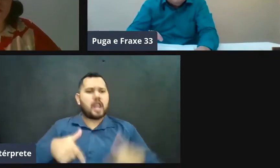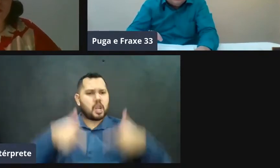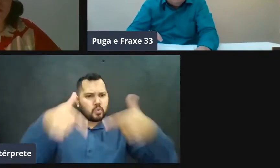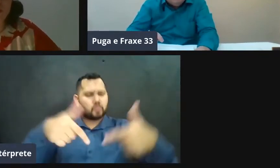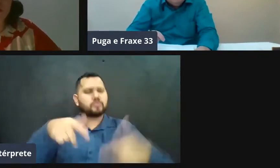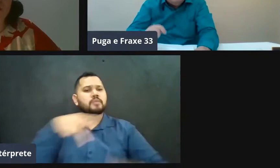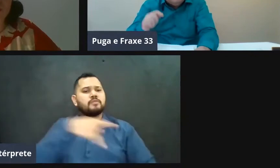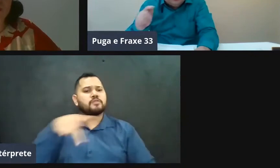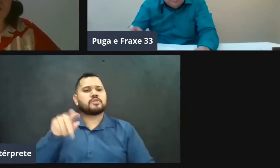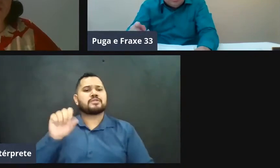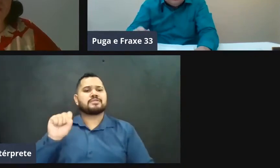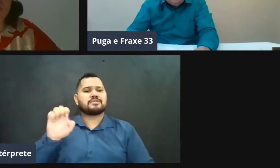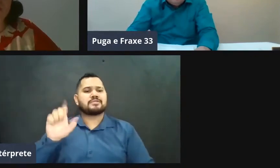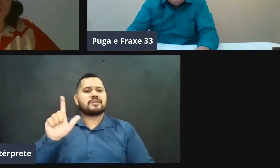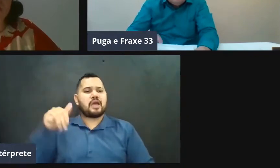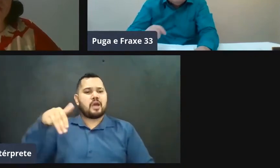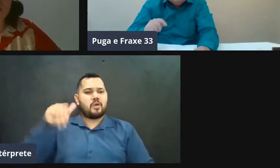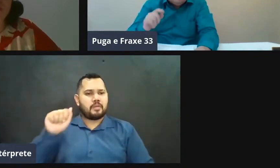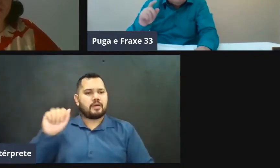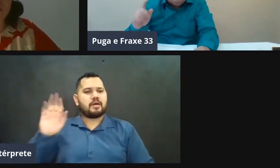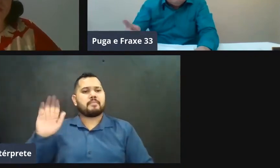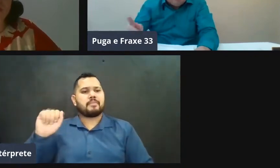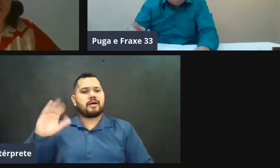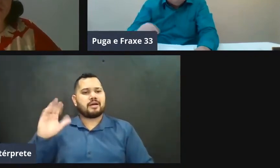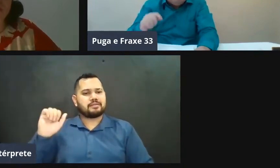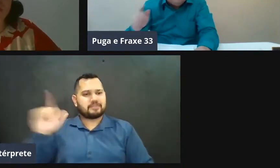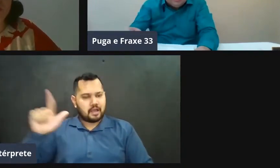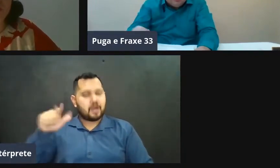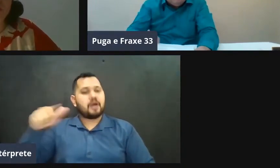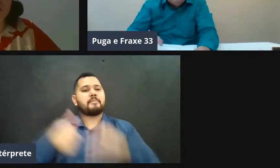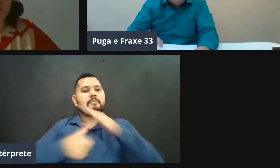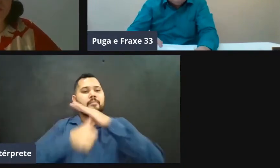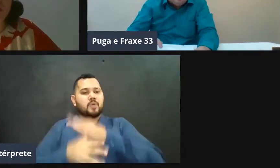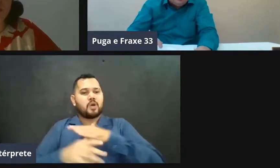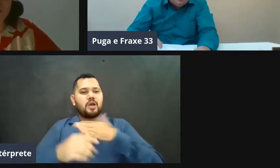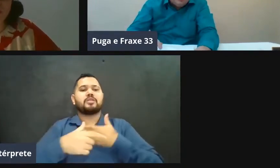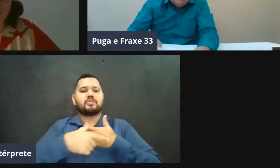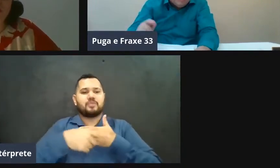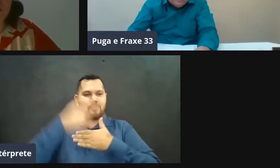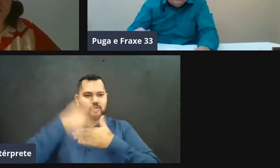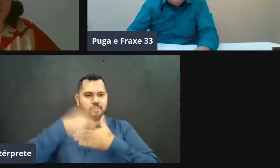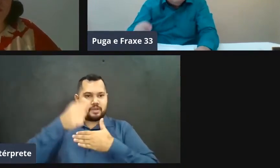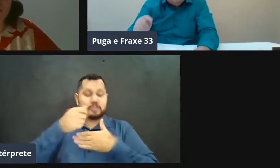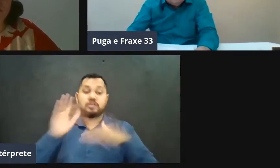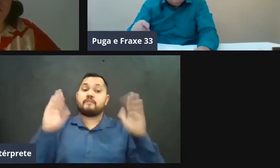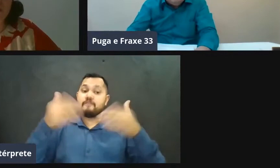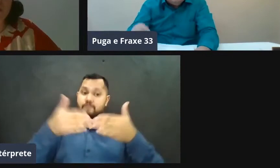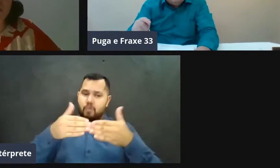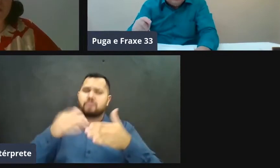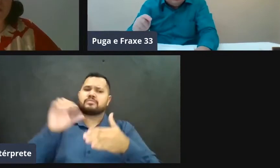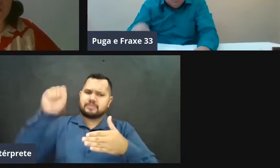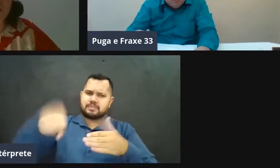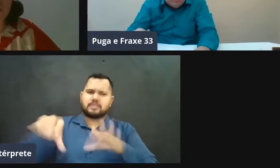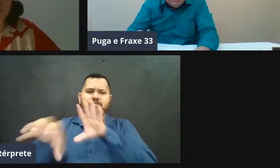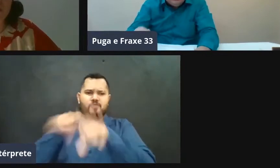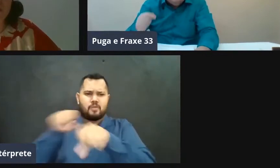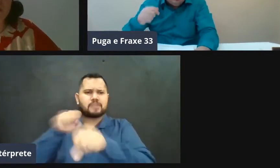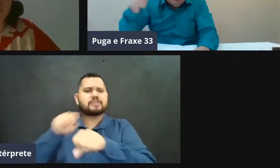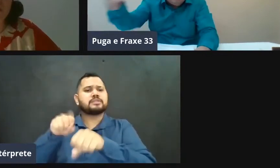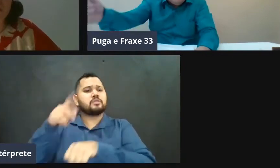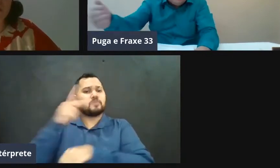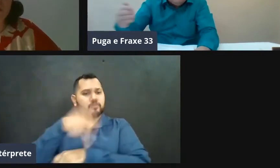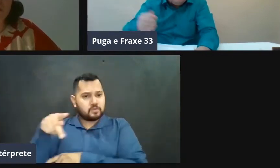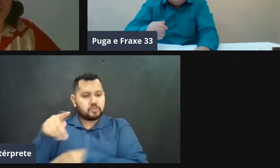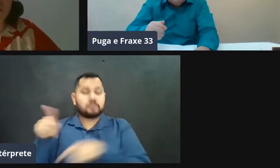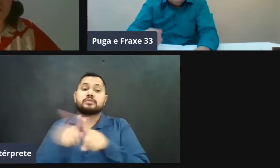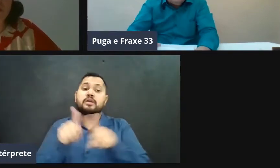Selma Bassal. Nós sabemos que esse programa tem como foco a formação de professor, mas nós temos uma luta